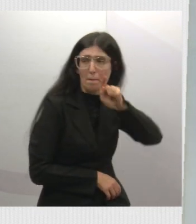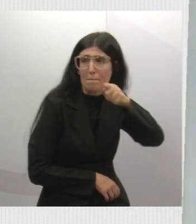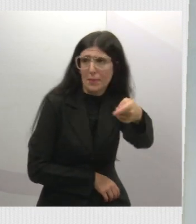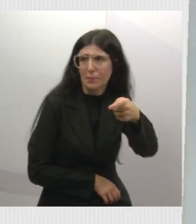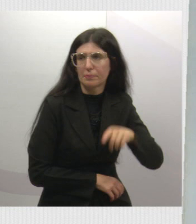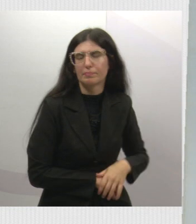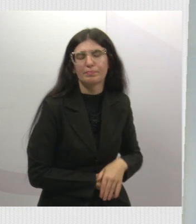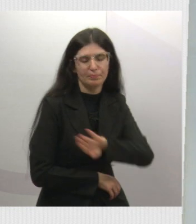238.055.000, chegando ao percentual de